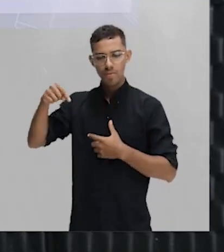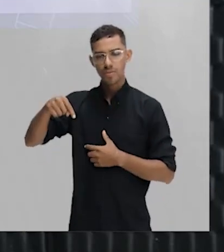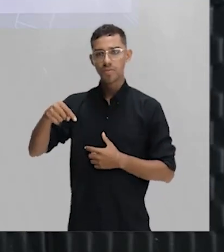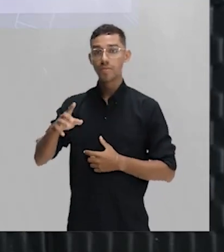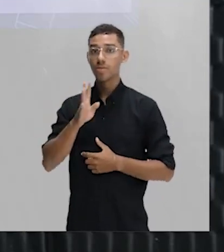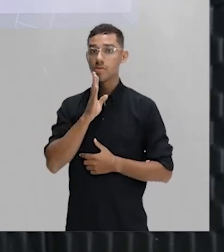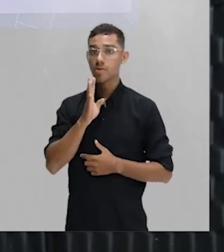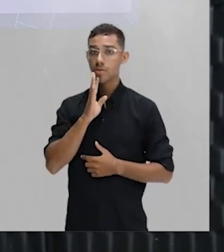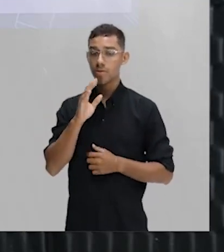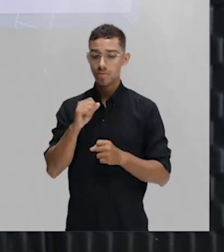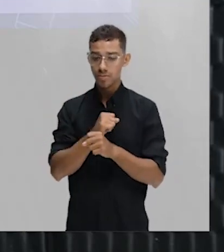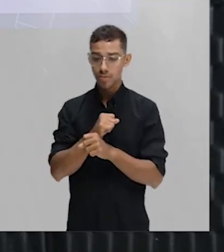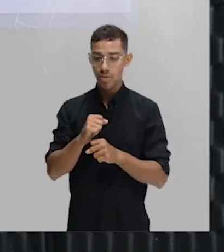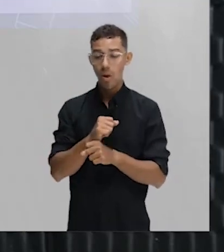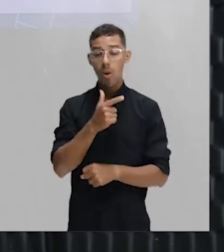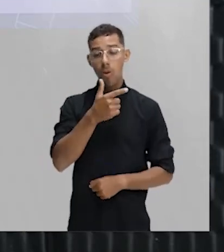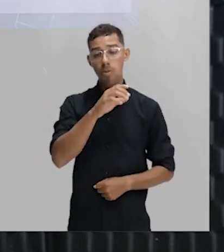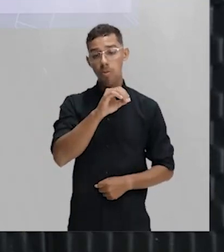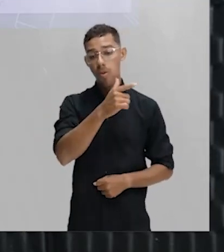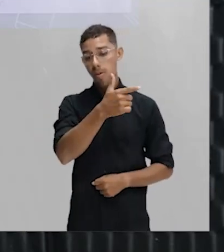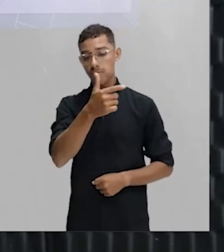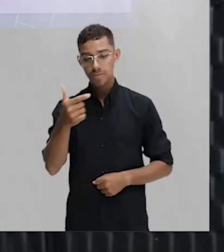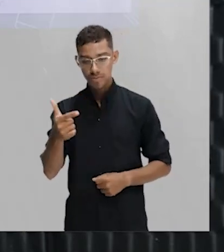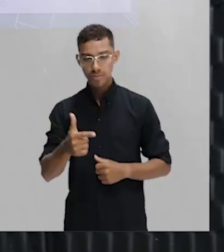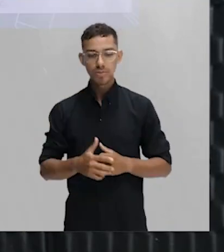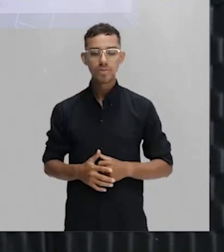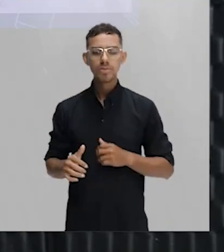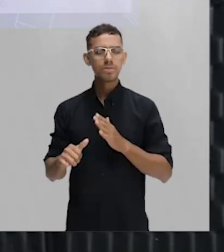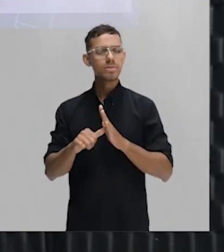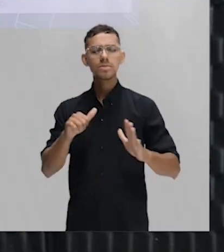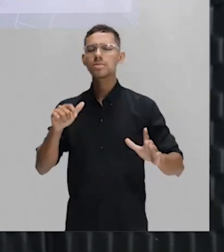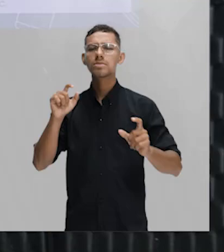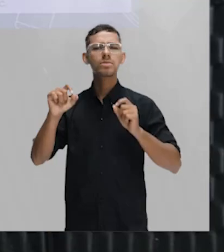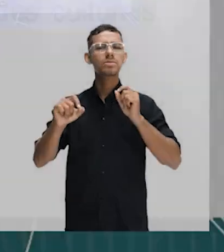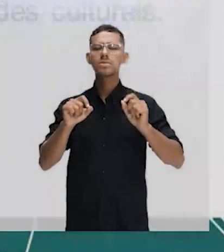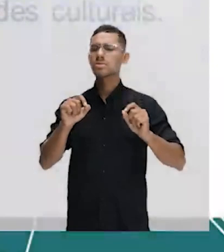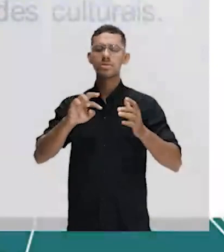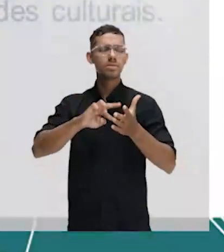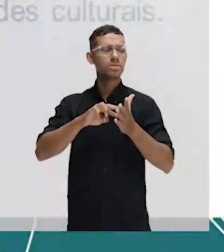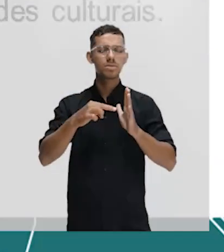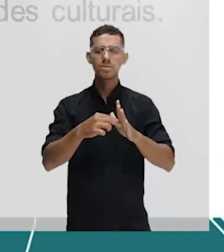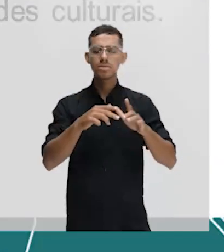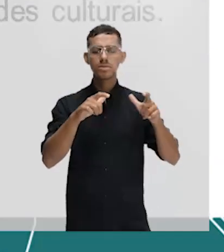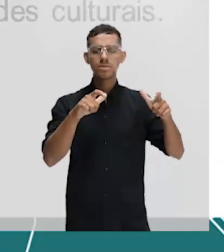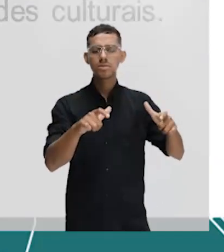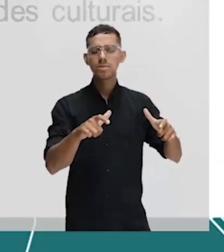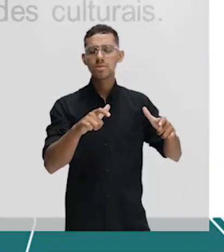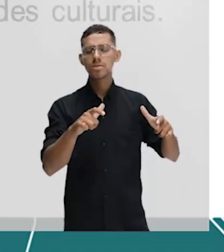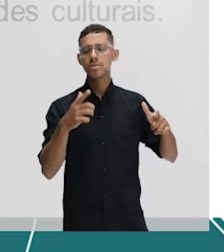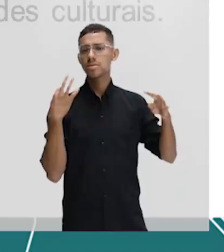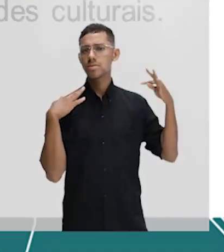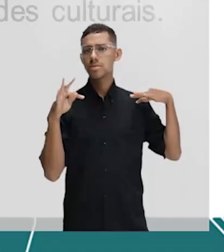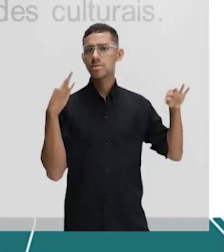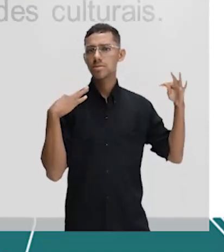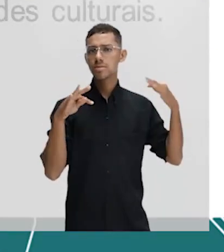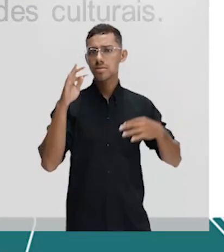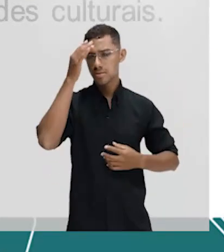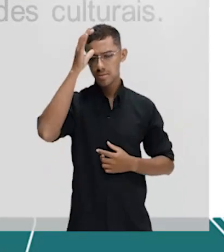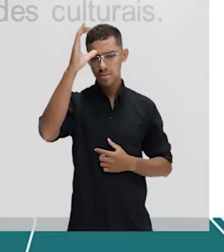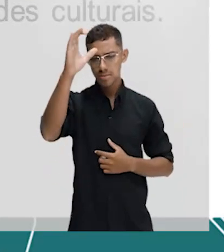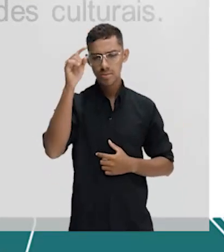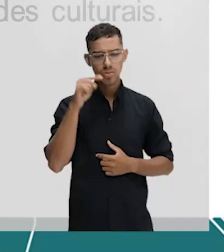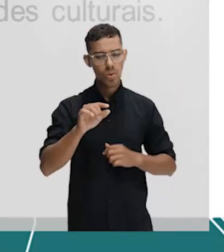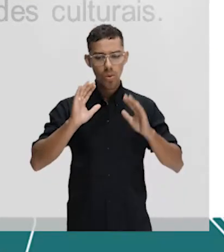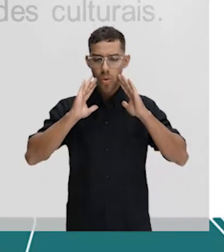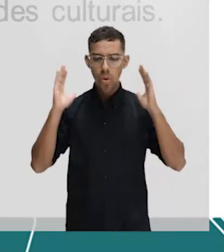conhecer ainda em 2022, se Deus quiser. Primeiro, vamos entender o que é um espaço cultural, certo? Antes de falar sobre os lugares. Hoje, a nossa aula vai